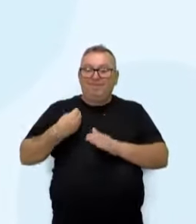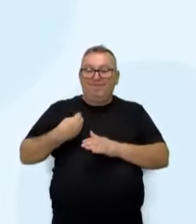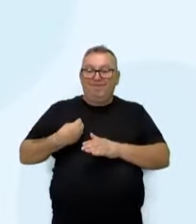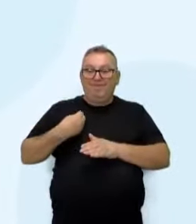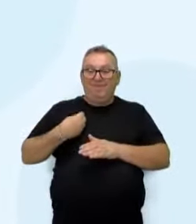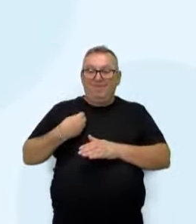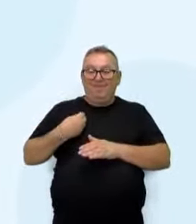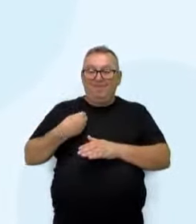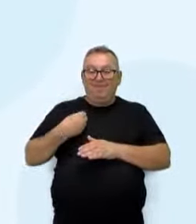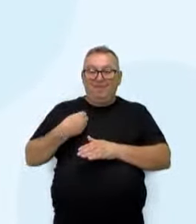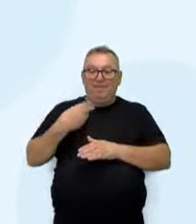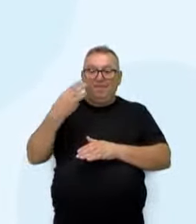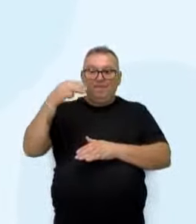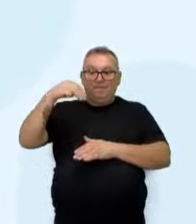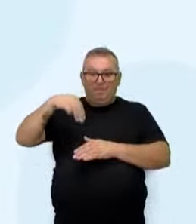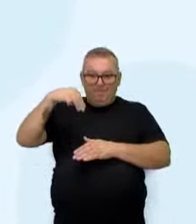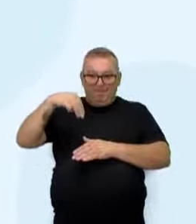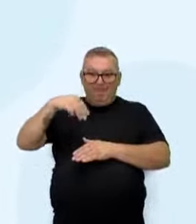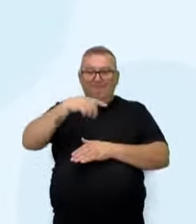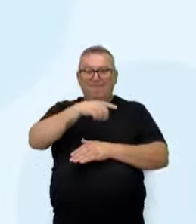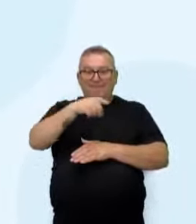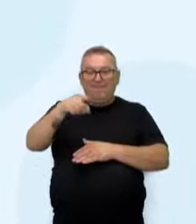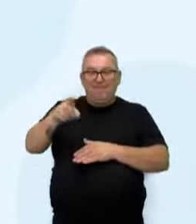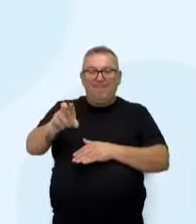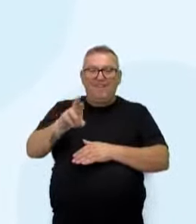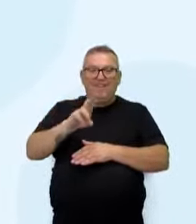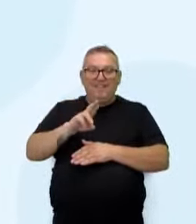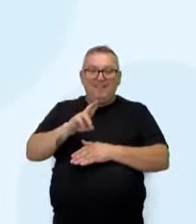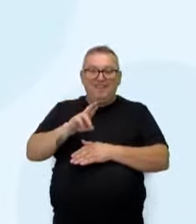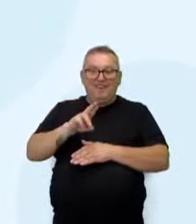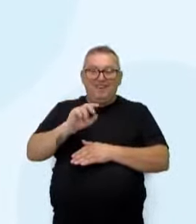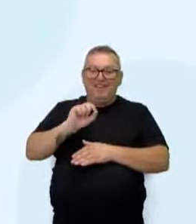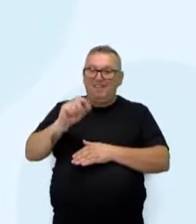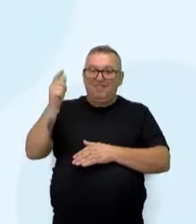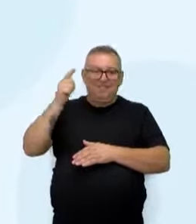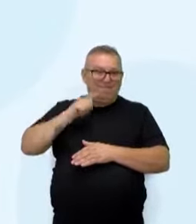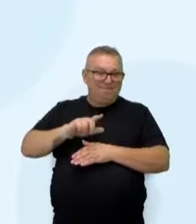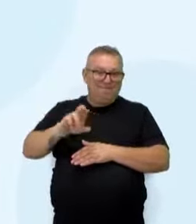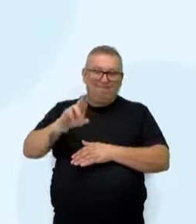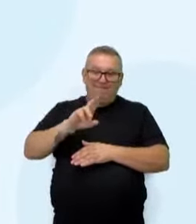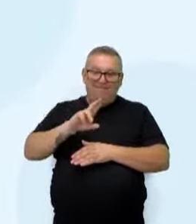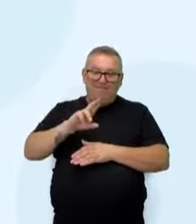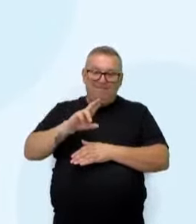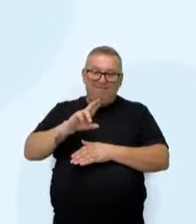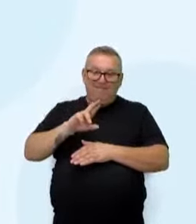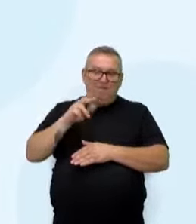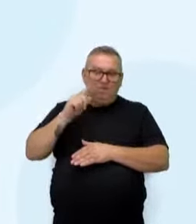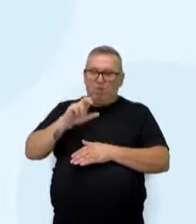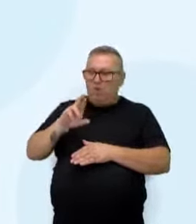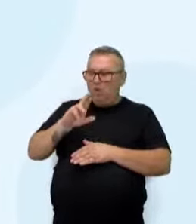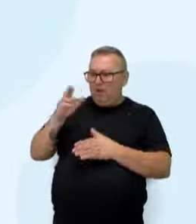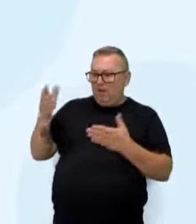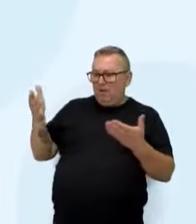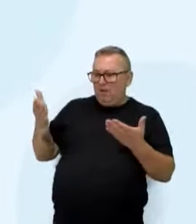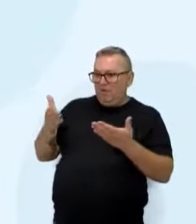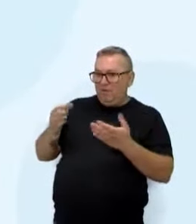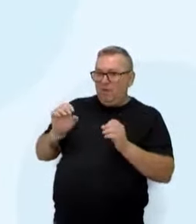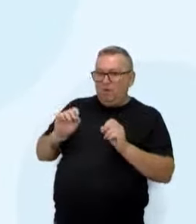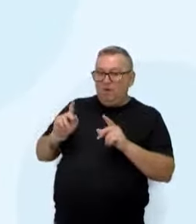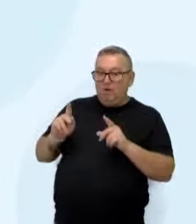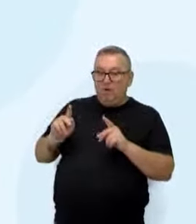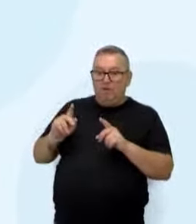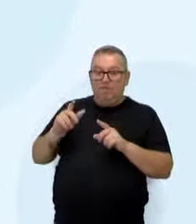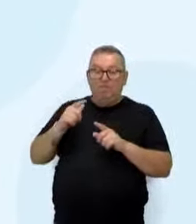A gente vai dar aqui 3 minutinhos para que vocês respondam. Quem não conseguir, Edna, a gente não consegue agora entrar no Google Forms, tudo